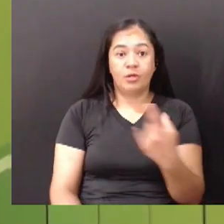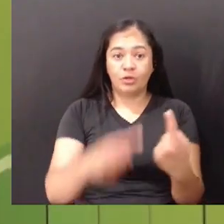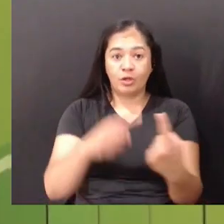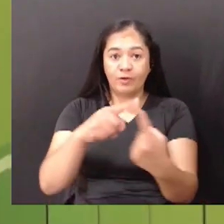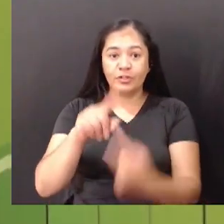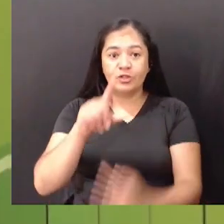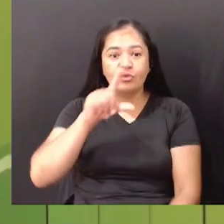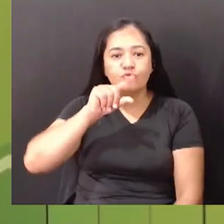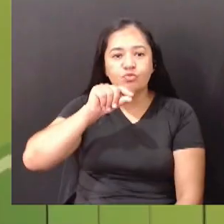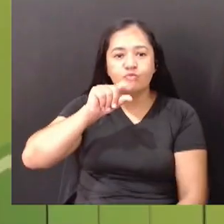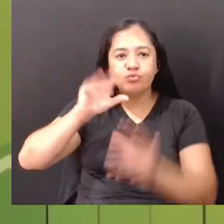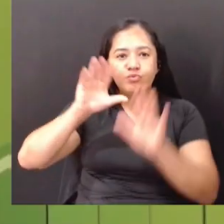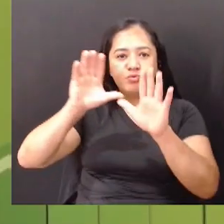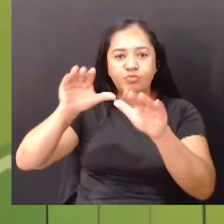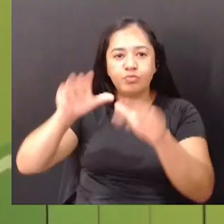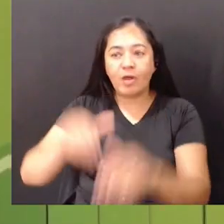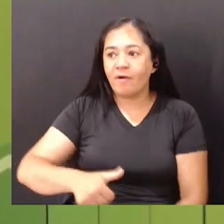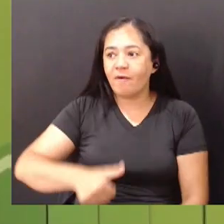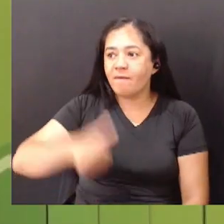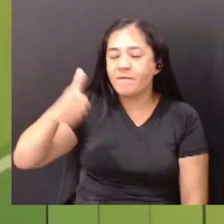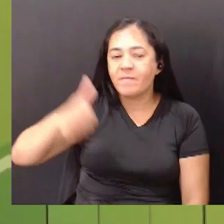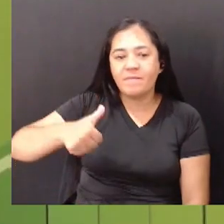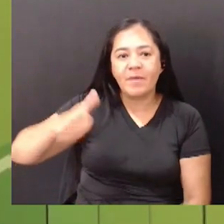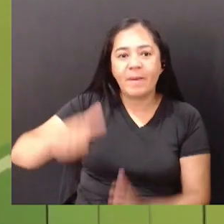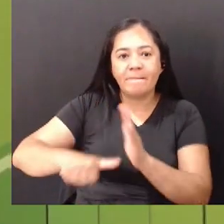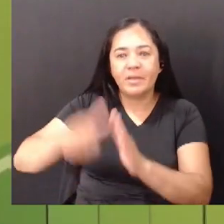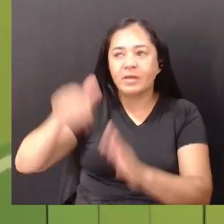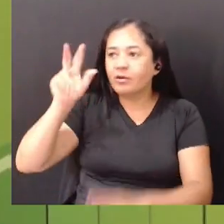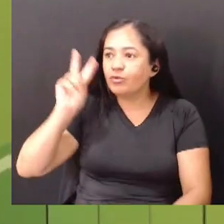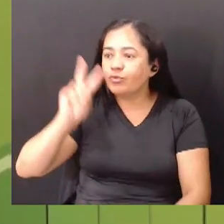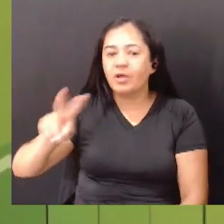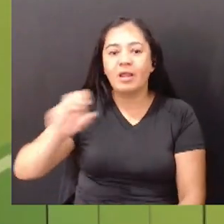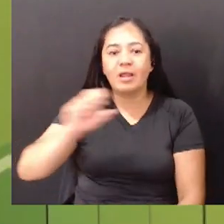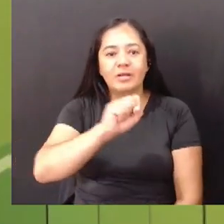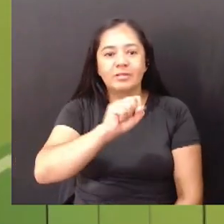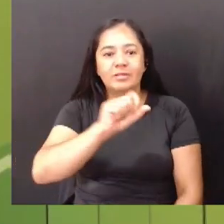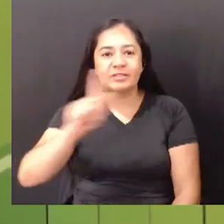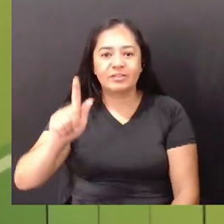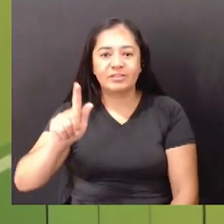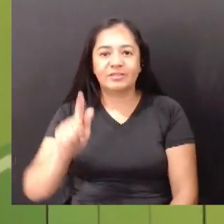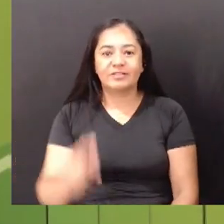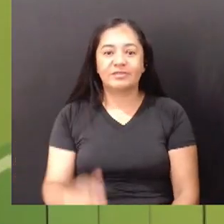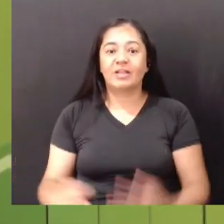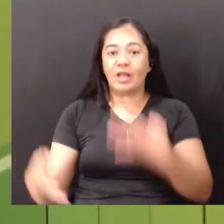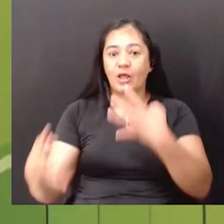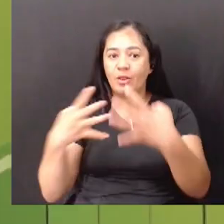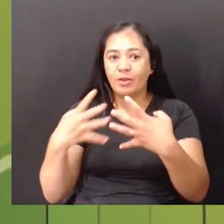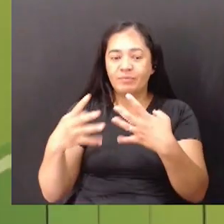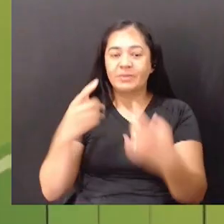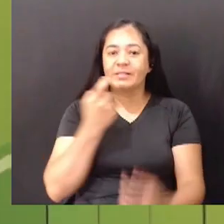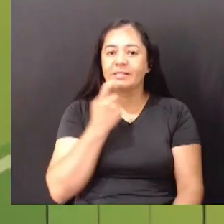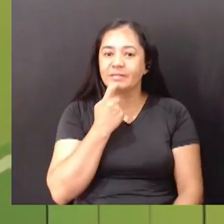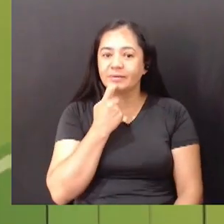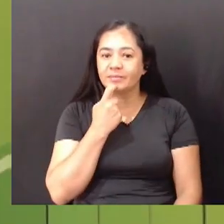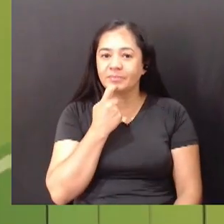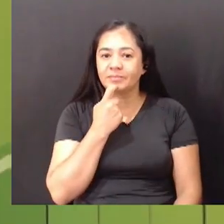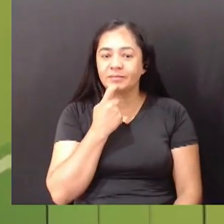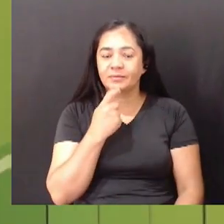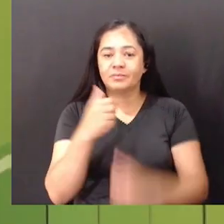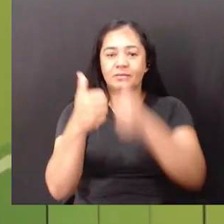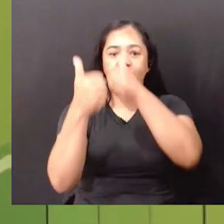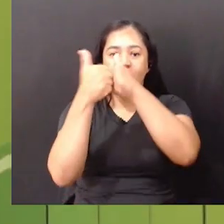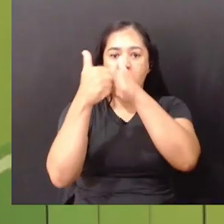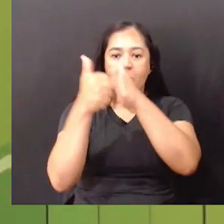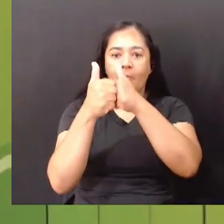Uma nova espécie de ave foi vista pela primeira vez na borda da Mata Santa Genebra, no distrito de Barão Geraldo, em